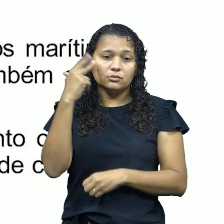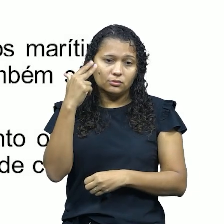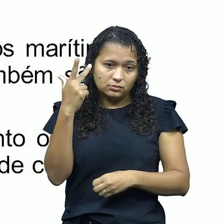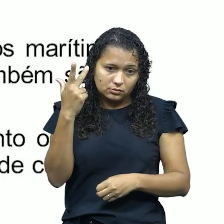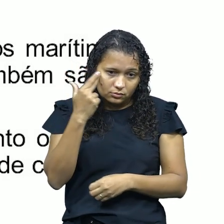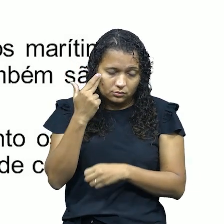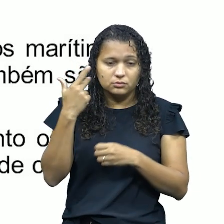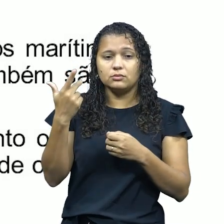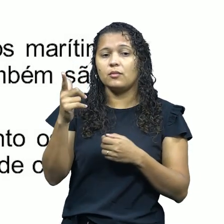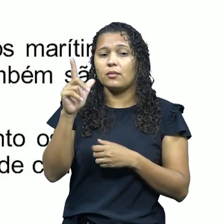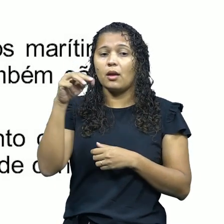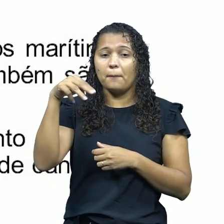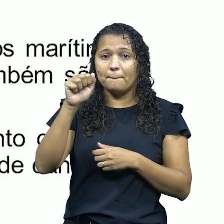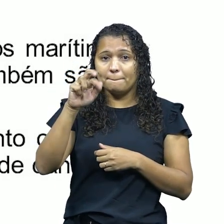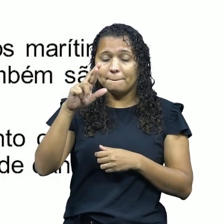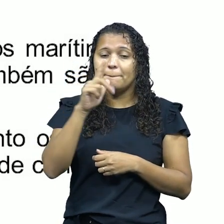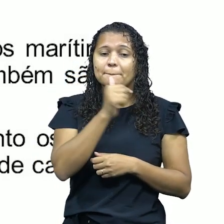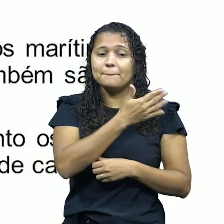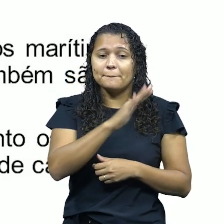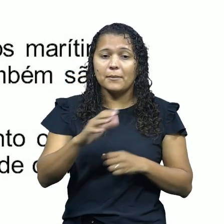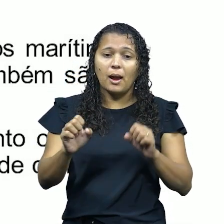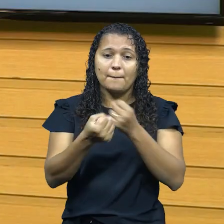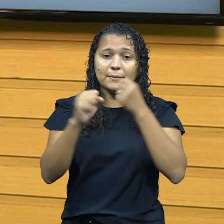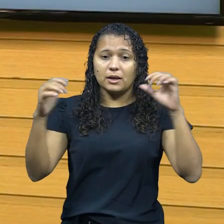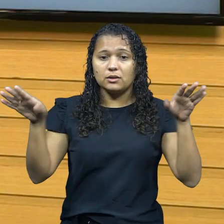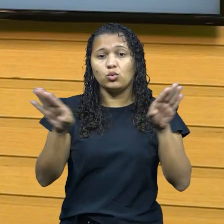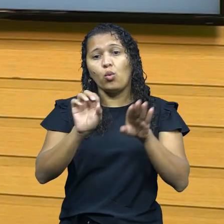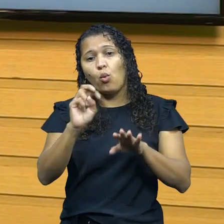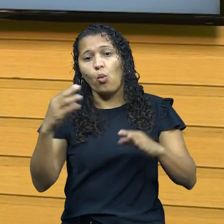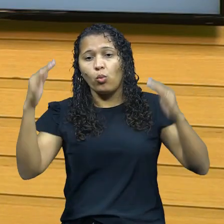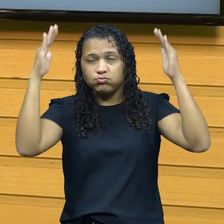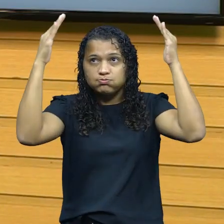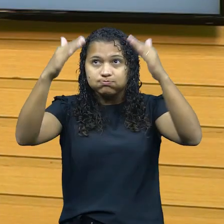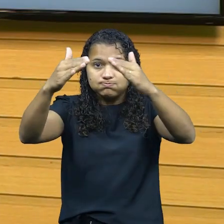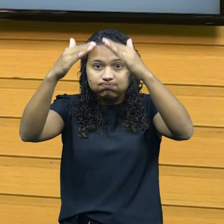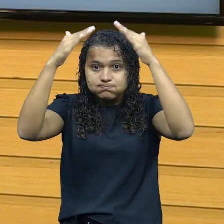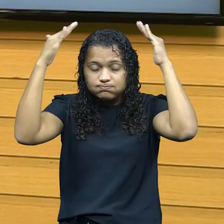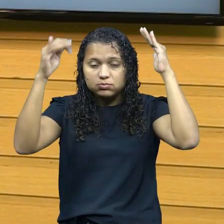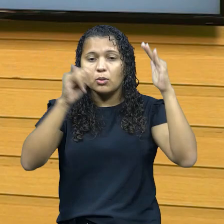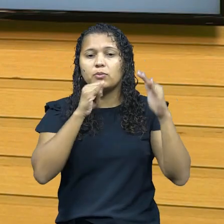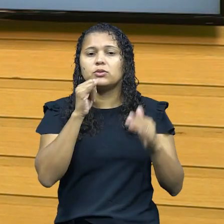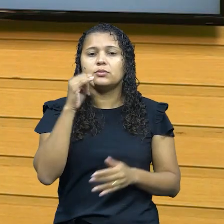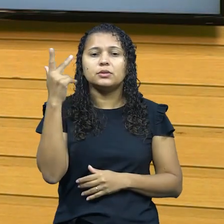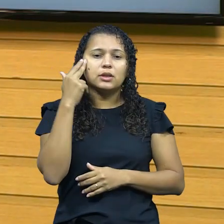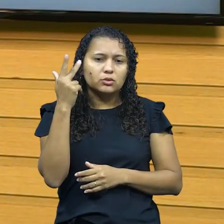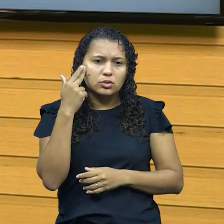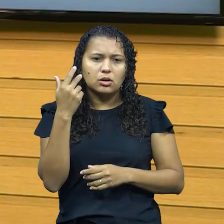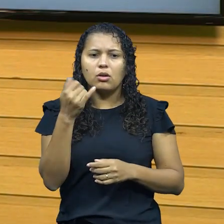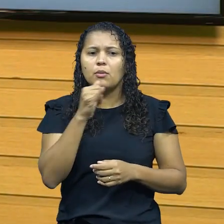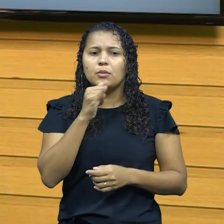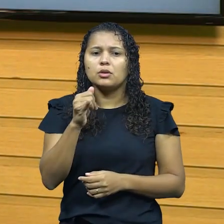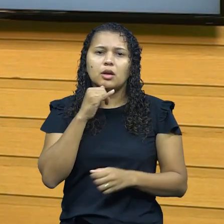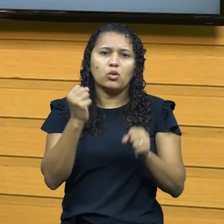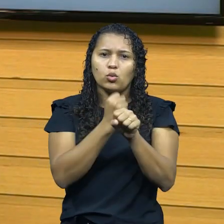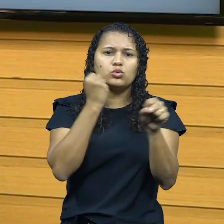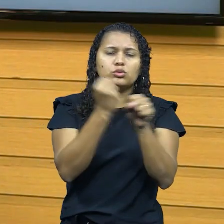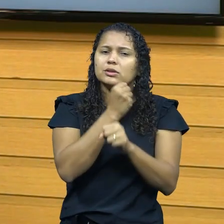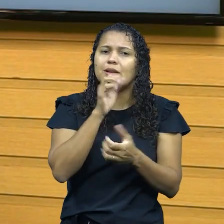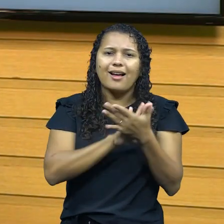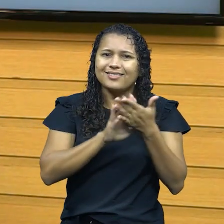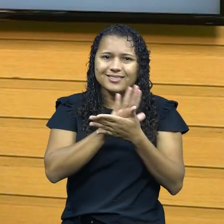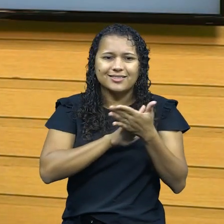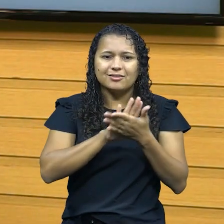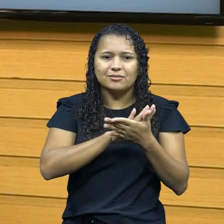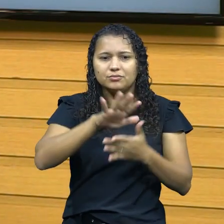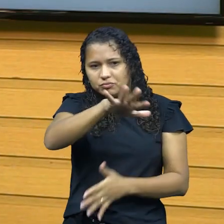naturais, portos de mar aberto e portos abrigados. Quando eu falo de portos naturais, é porque você não precisou construir nada, o